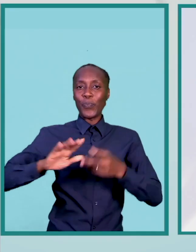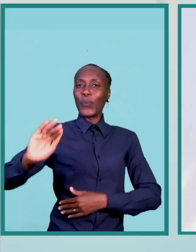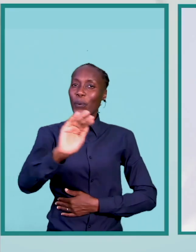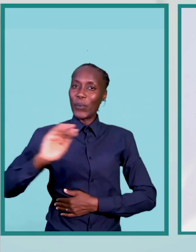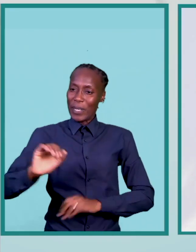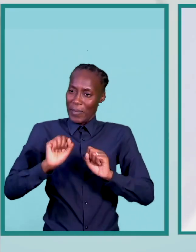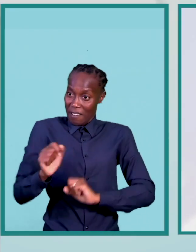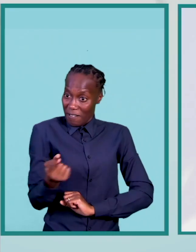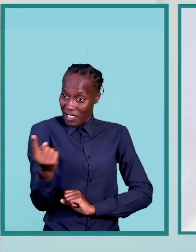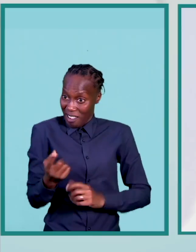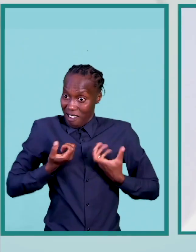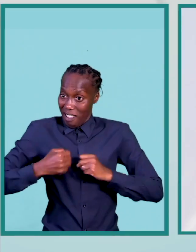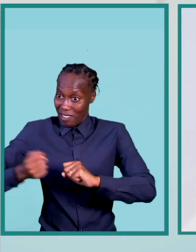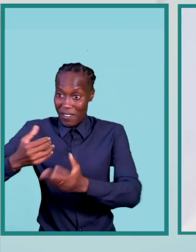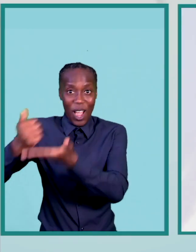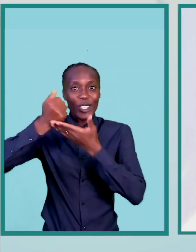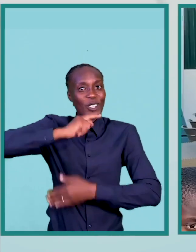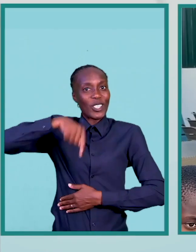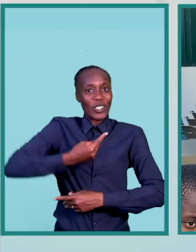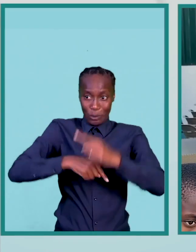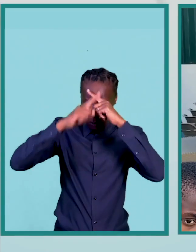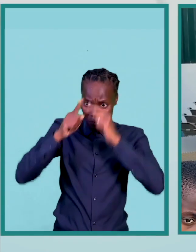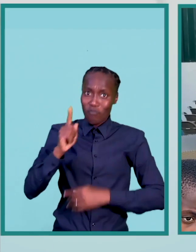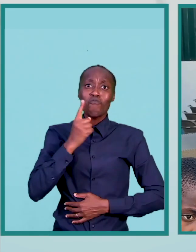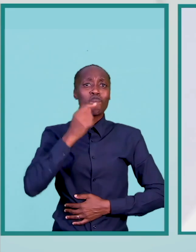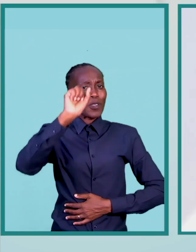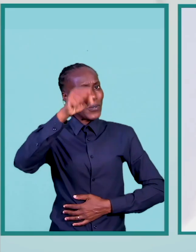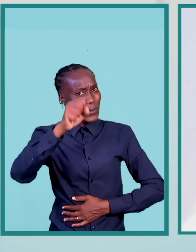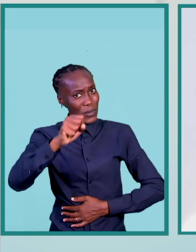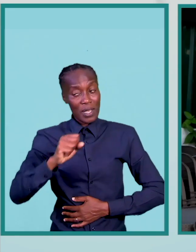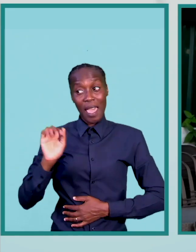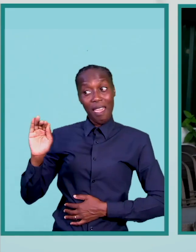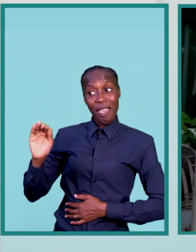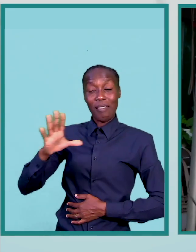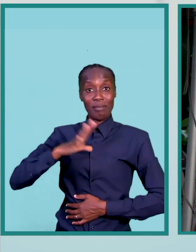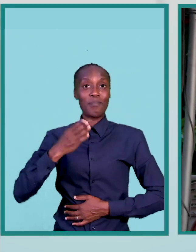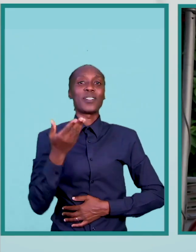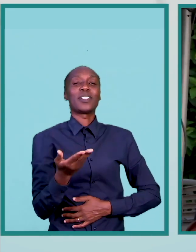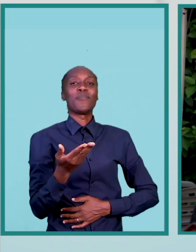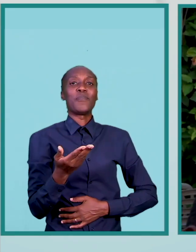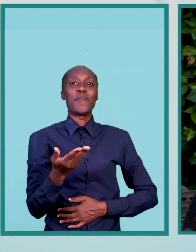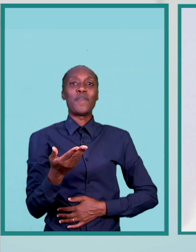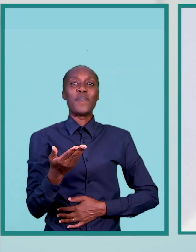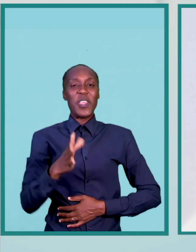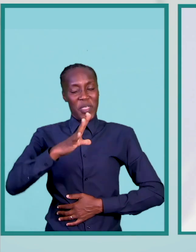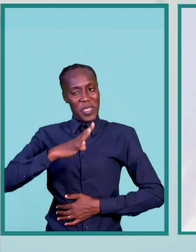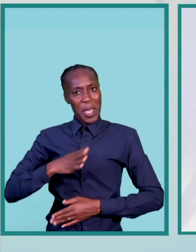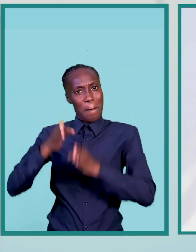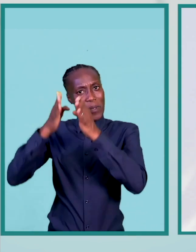sua escola e sua comunidade, tem que ser a nossa ativista. Podemos contar consigo? Pode. Podemos contar consigo? Sim. Titias, temos aqui uma